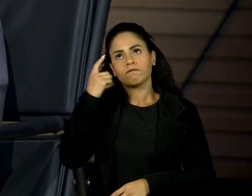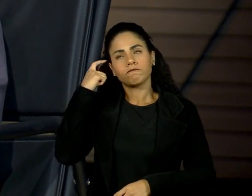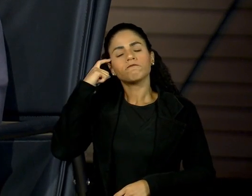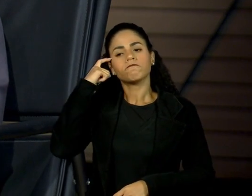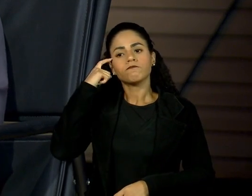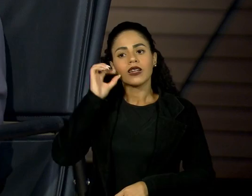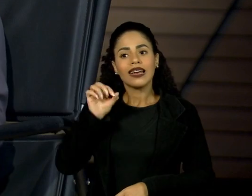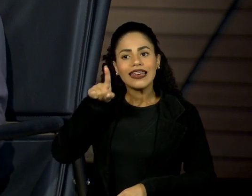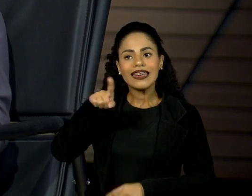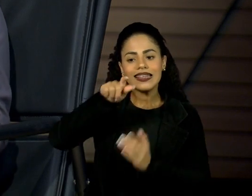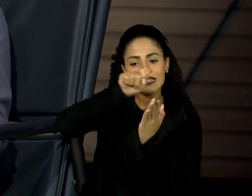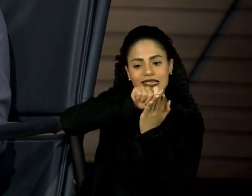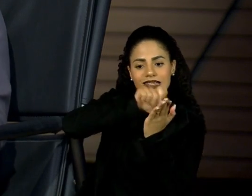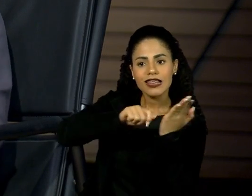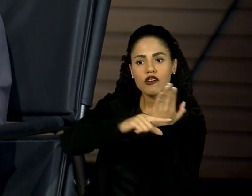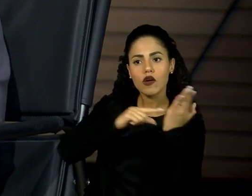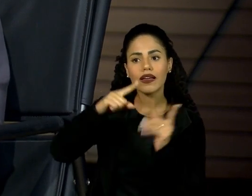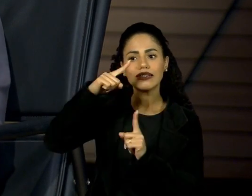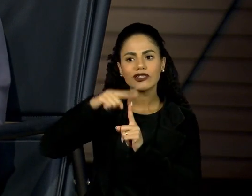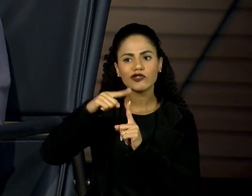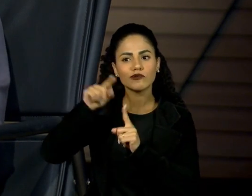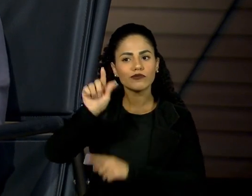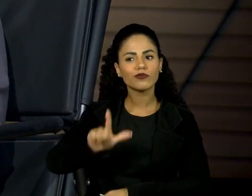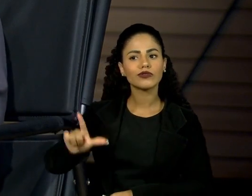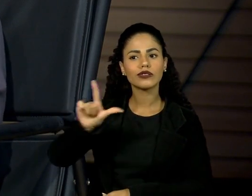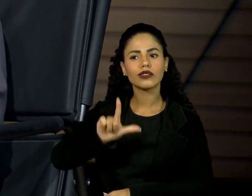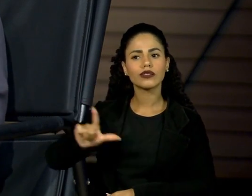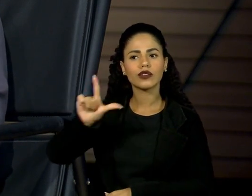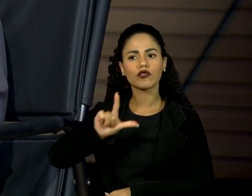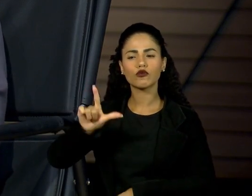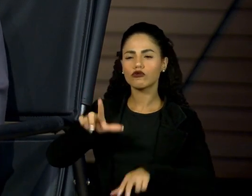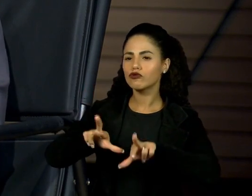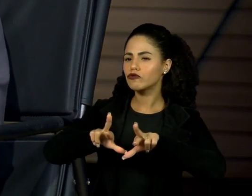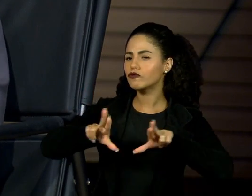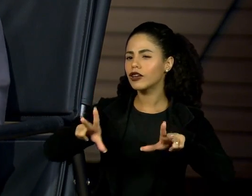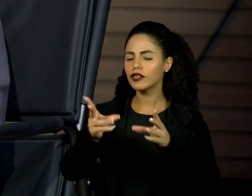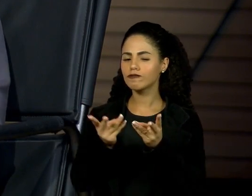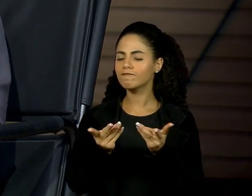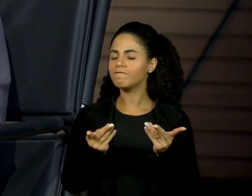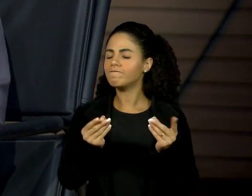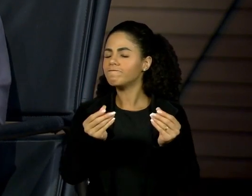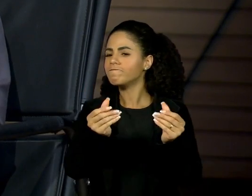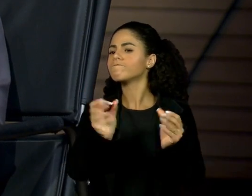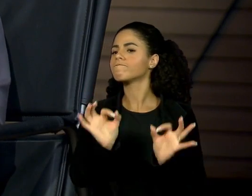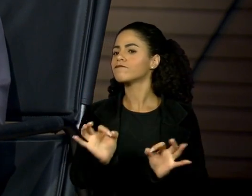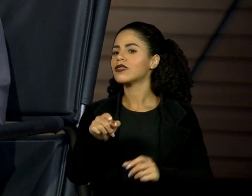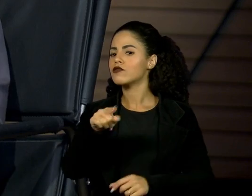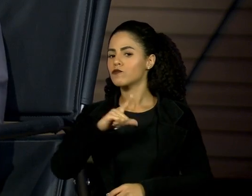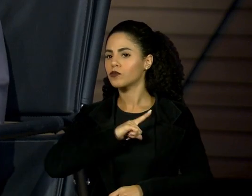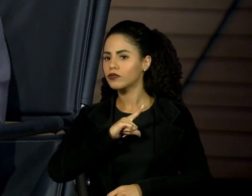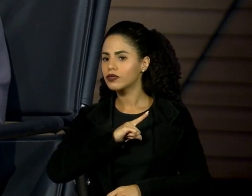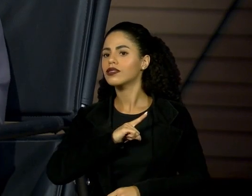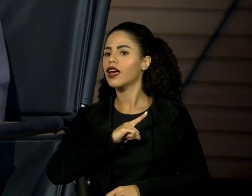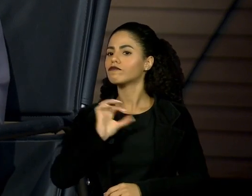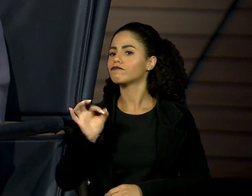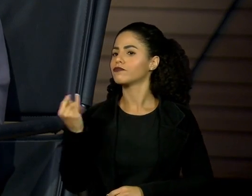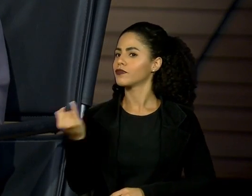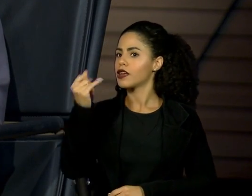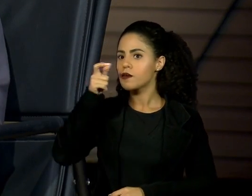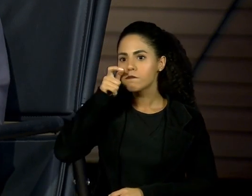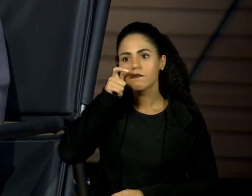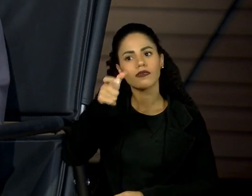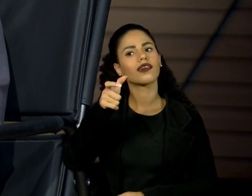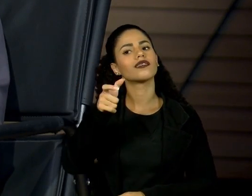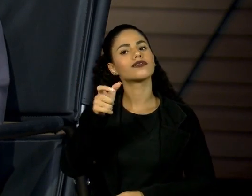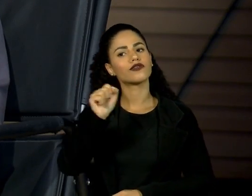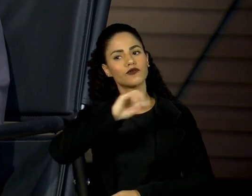que esse autor e esse tipo de literatura, de uma composição refinada, é interessante para